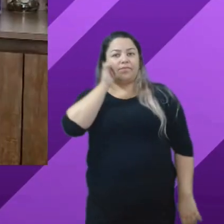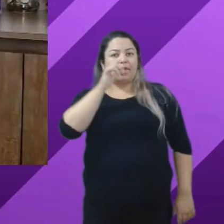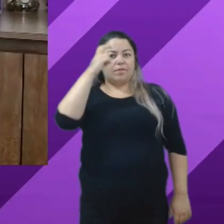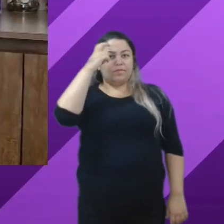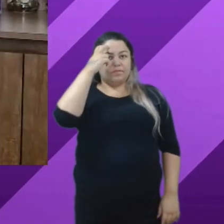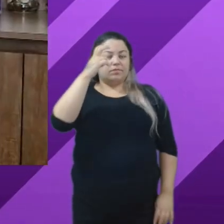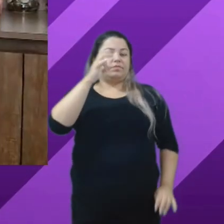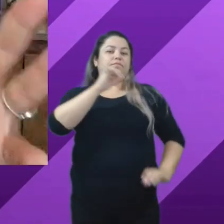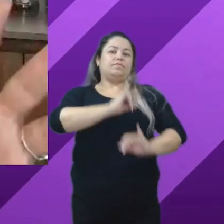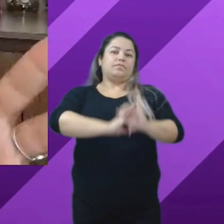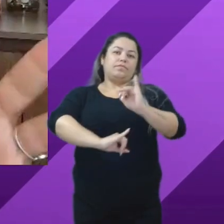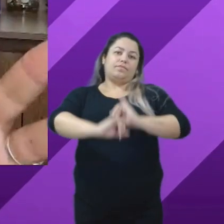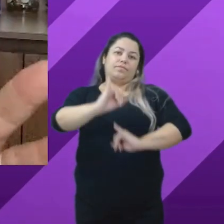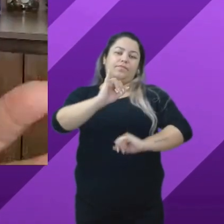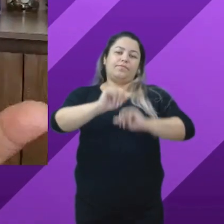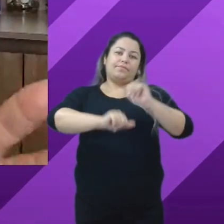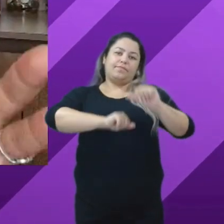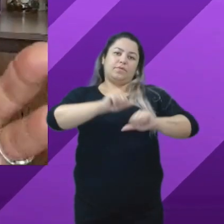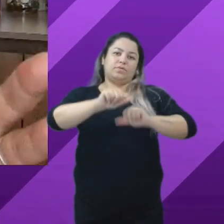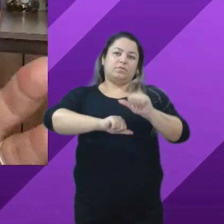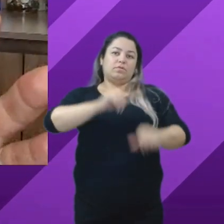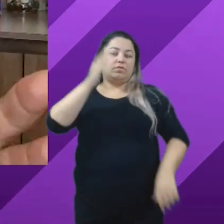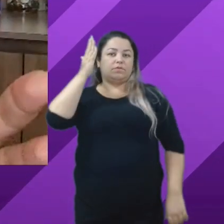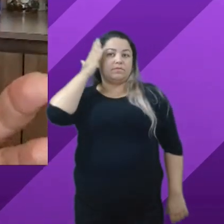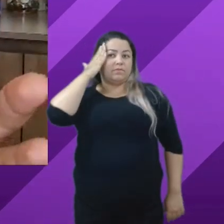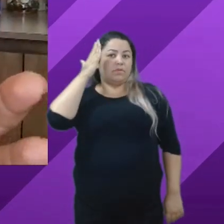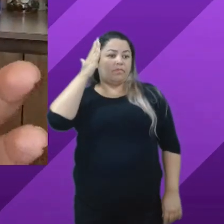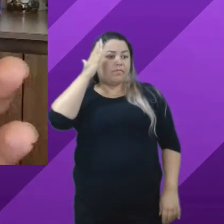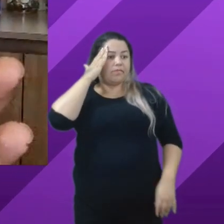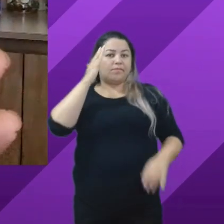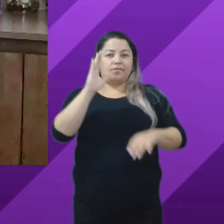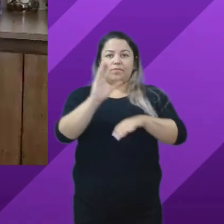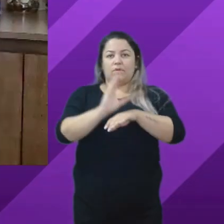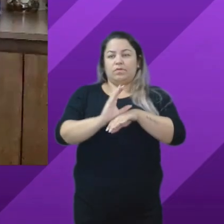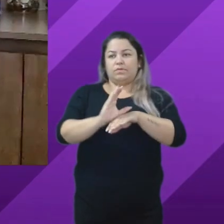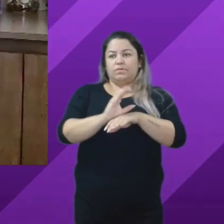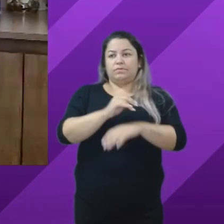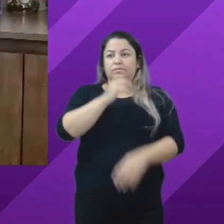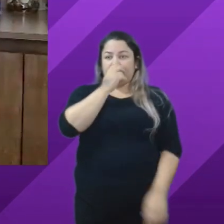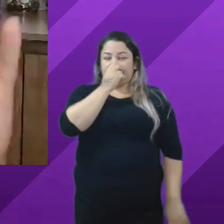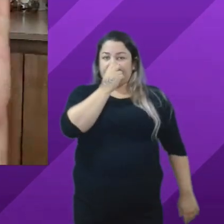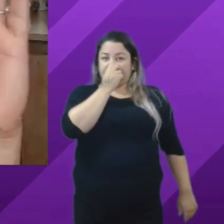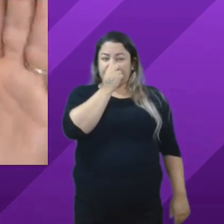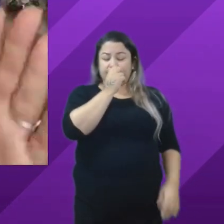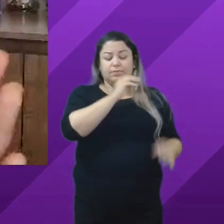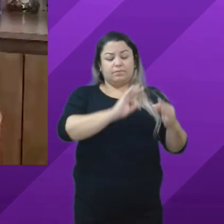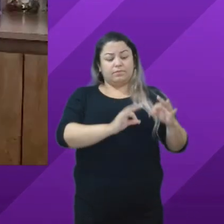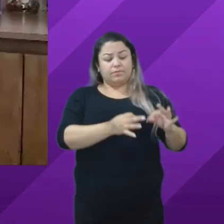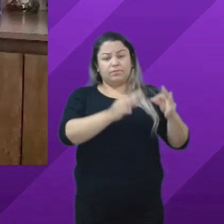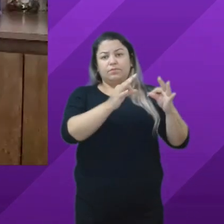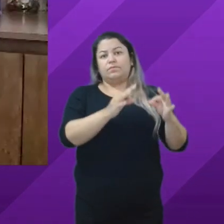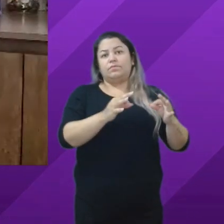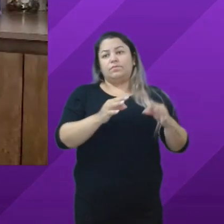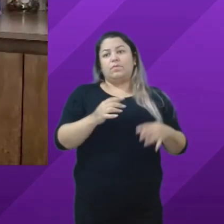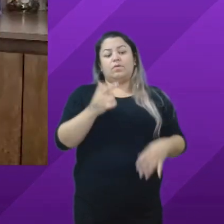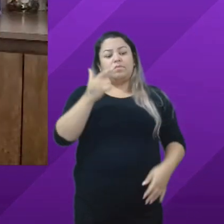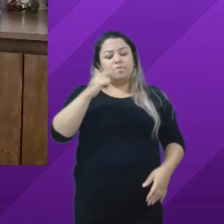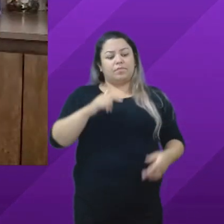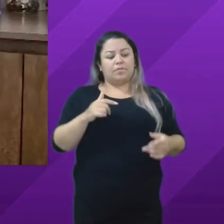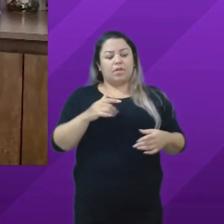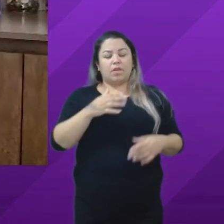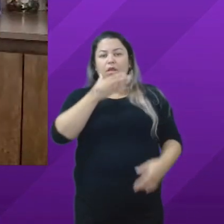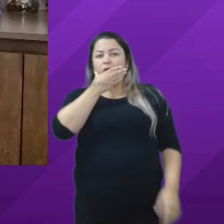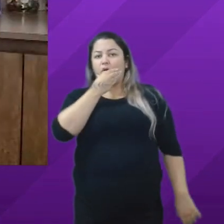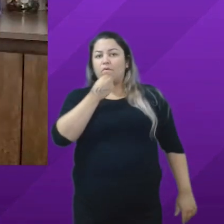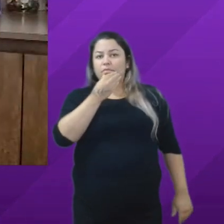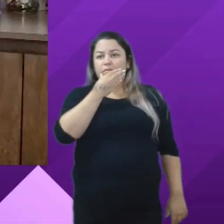está nessa troca de saber, nessa construção de tipo, tecnologia não é uma coisa para homem.